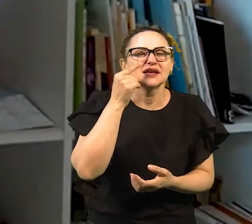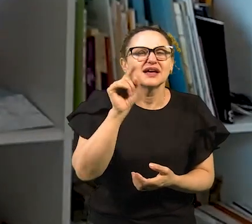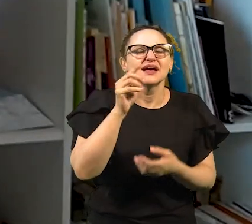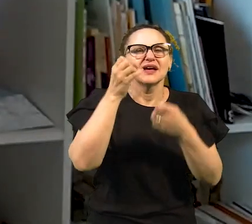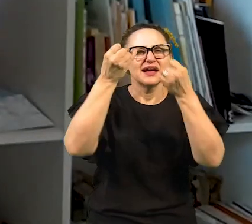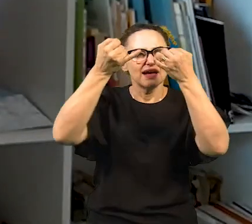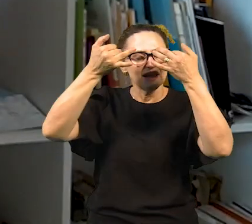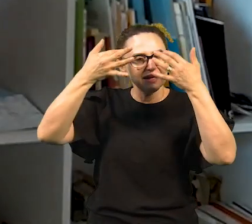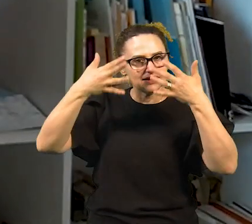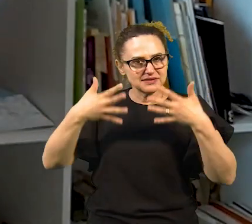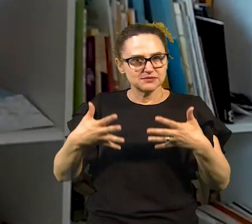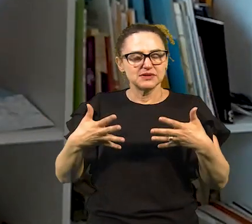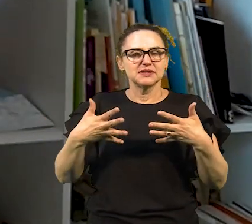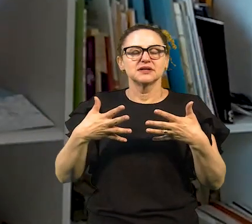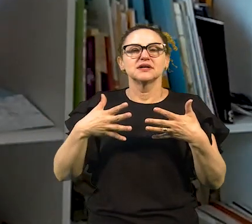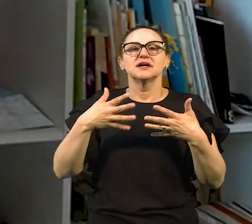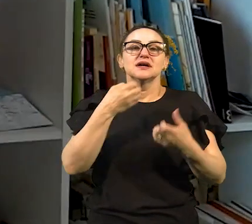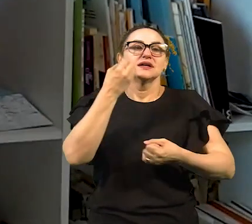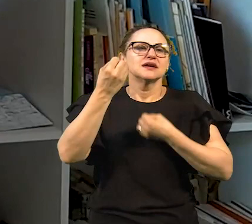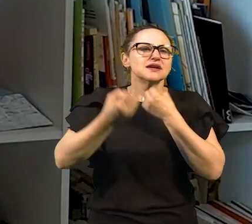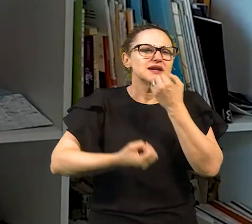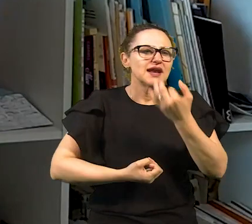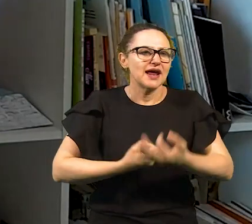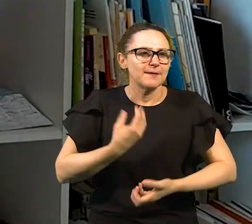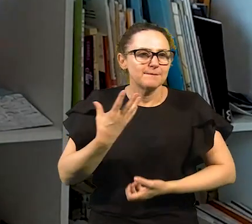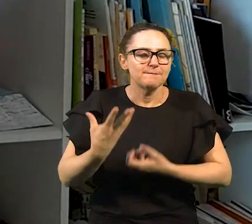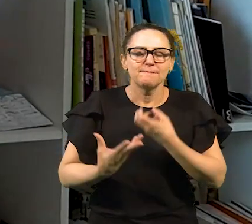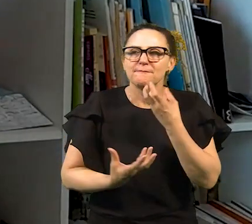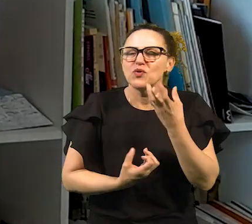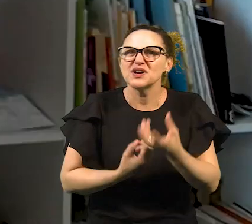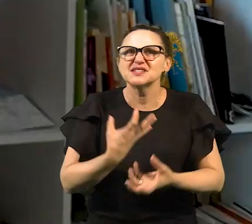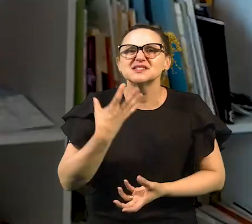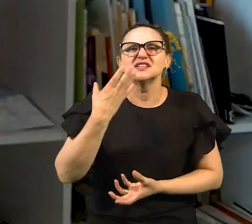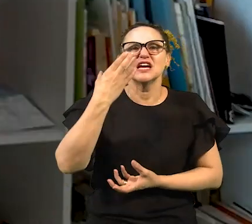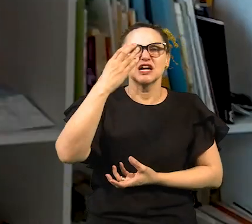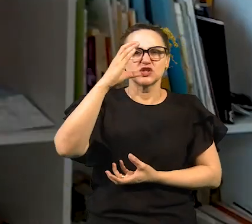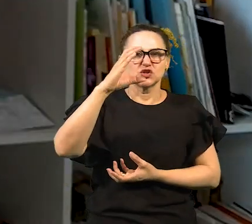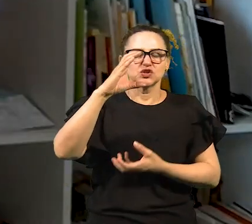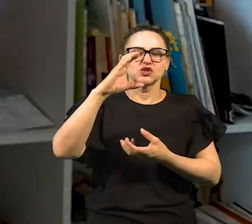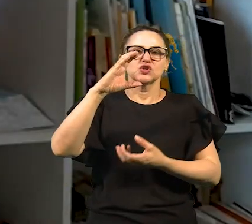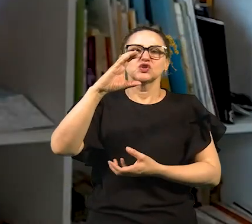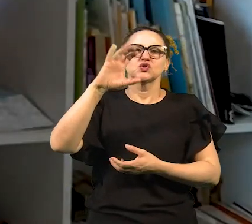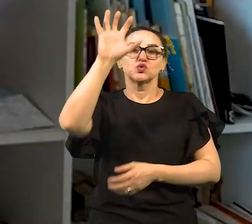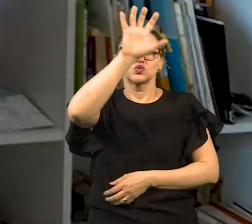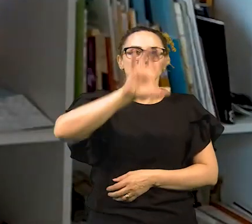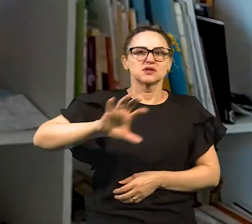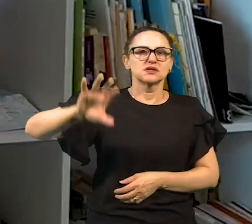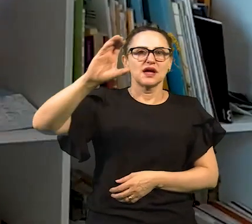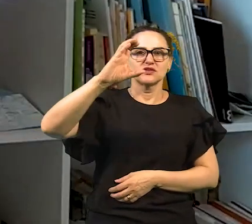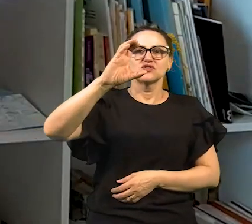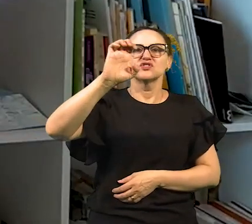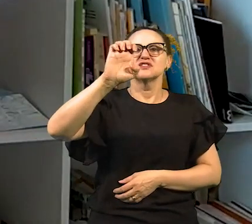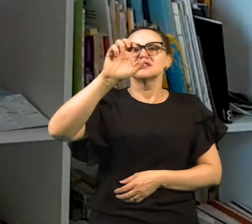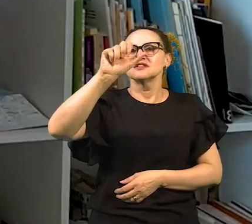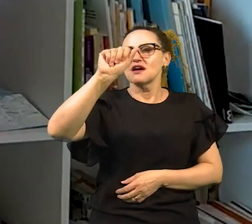Catulo da Paixão cearense, que é maranhense, não é cearense, e o Patativa da Saré, que é cearense também.